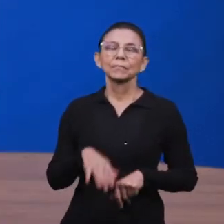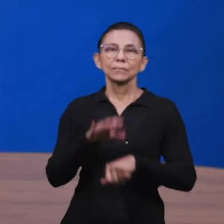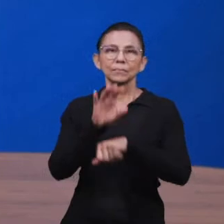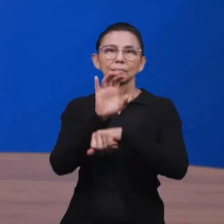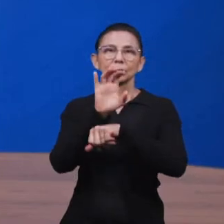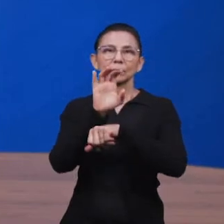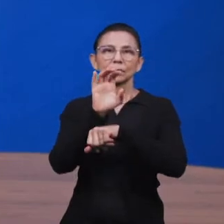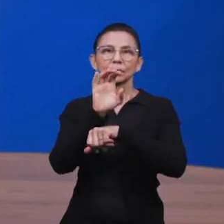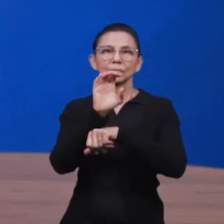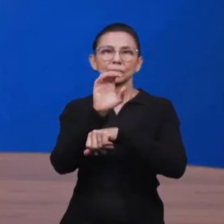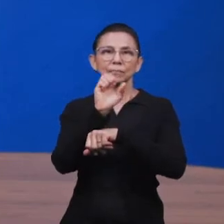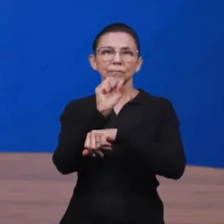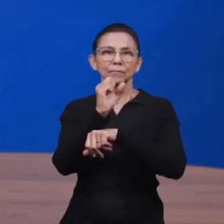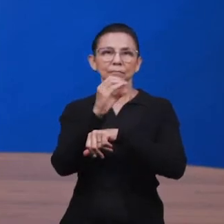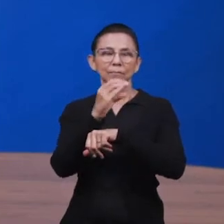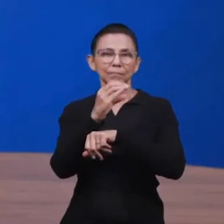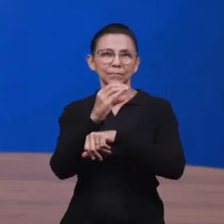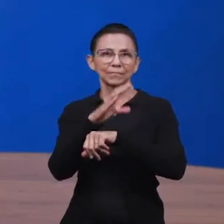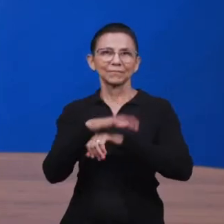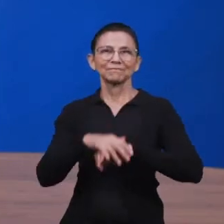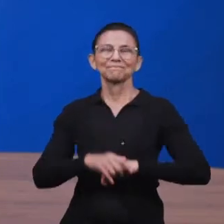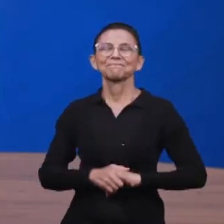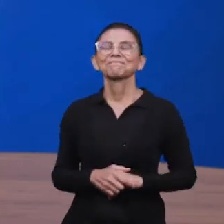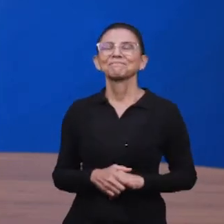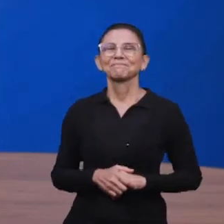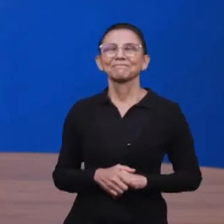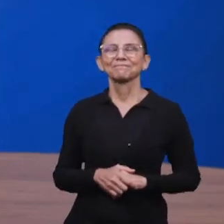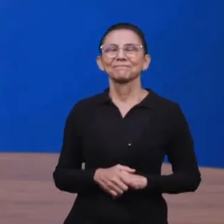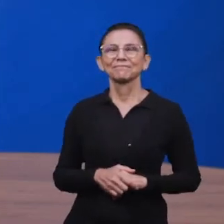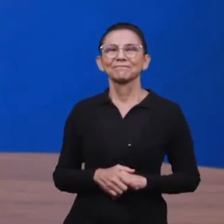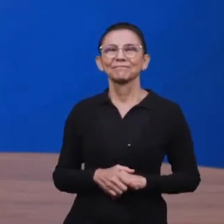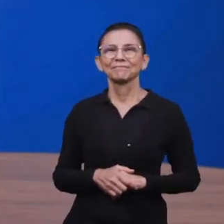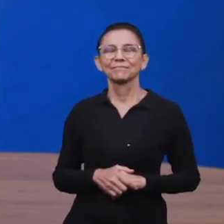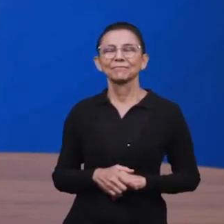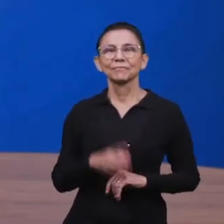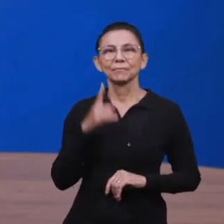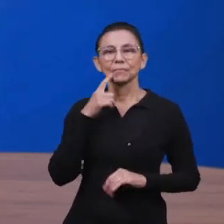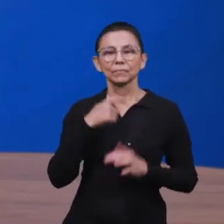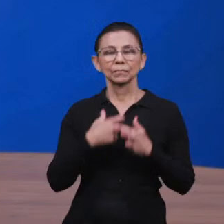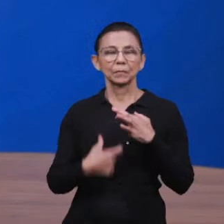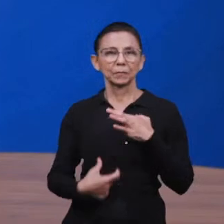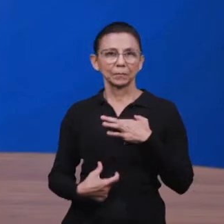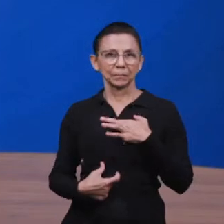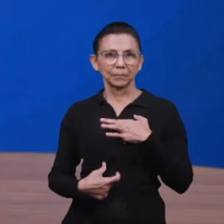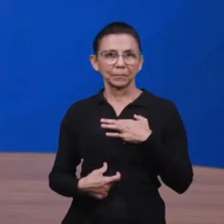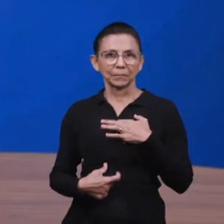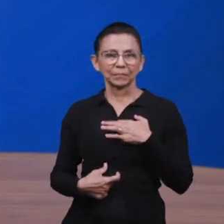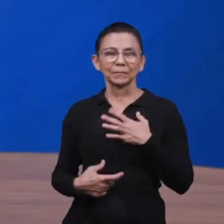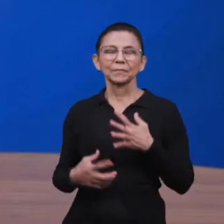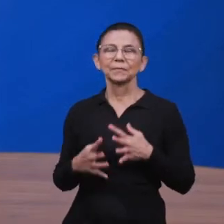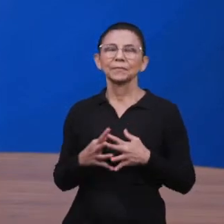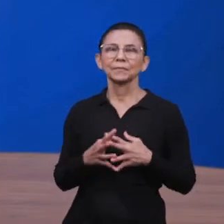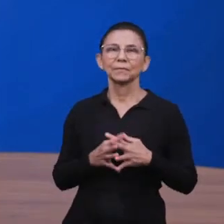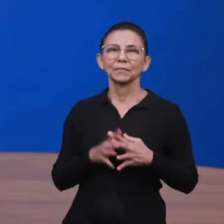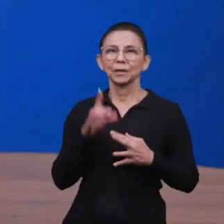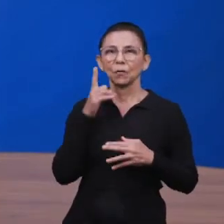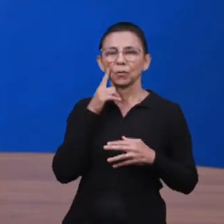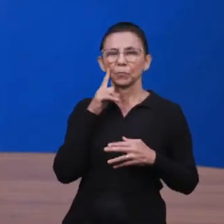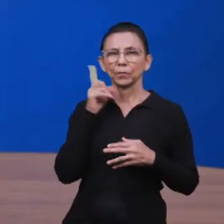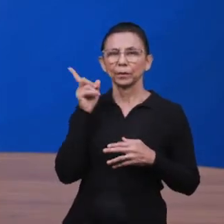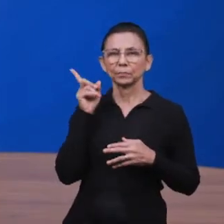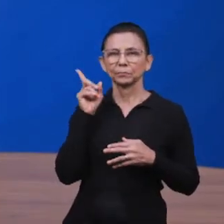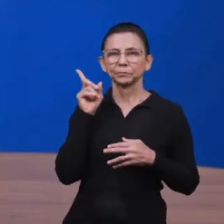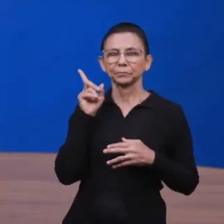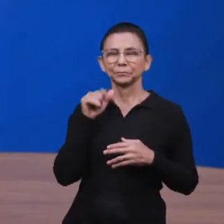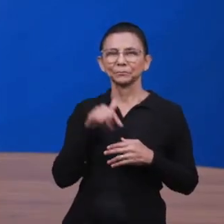Santa Catarina, nossa igreja lá na cidade de Chapecó. E quem vai responder é um obreiro. Esse obreiro é o Samuel Antônio.